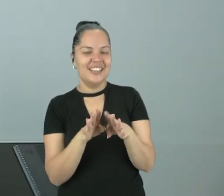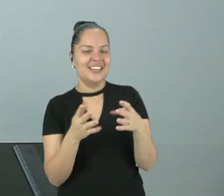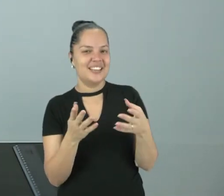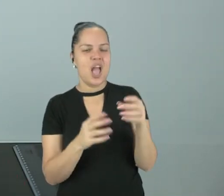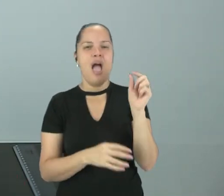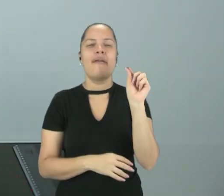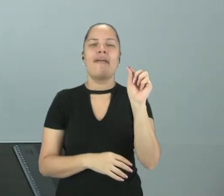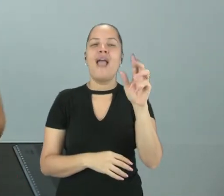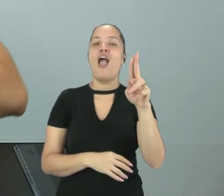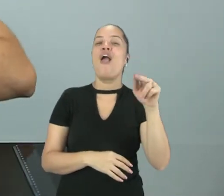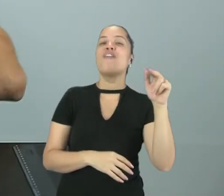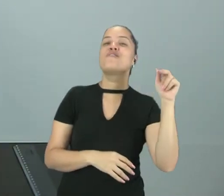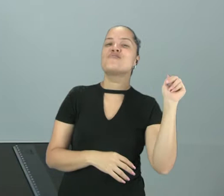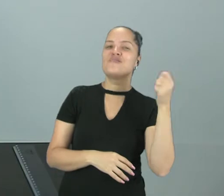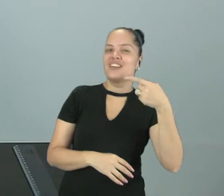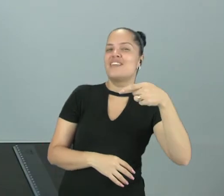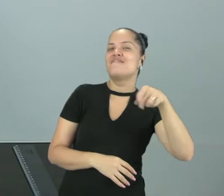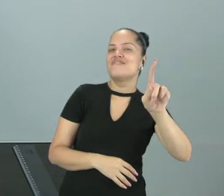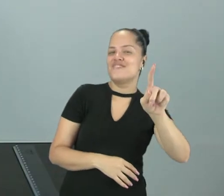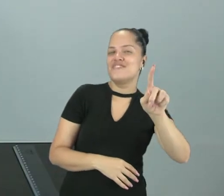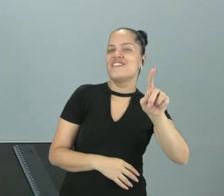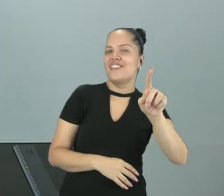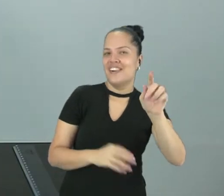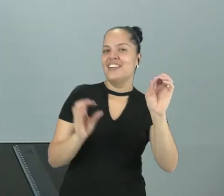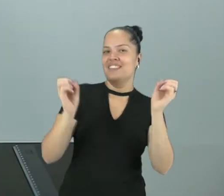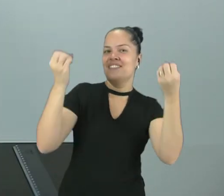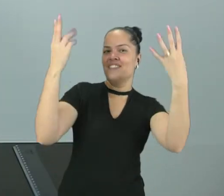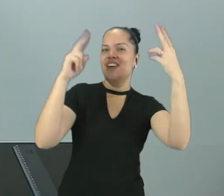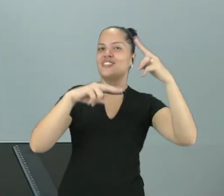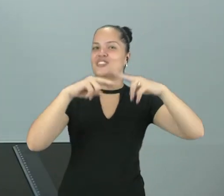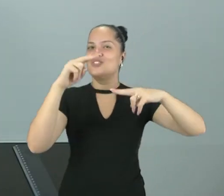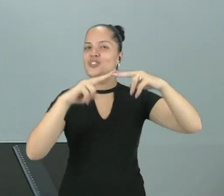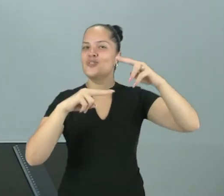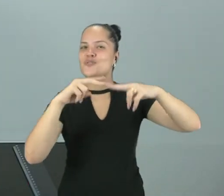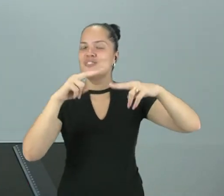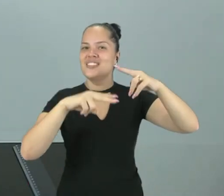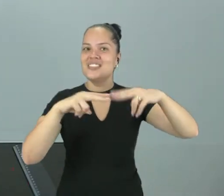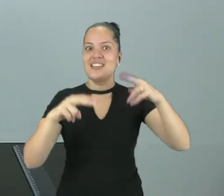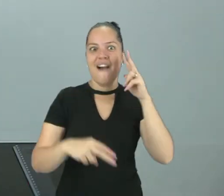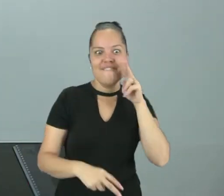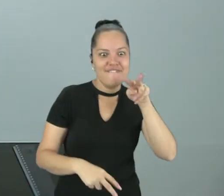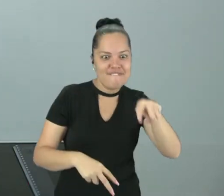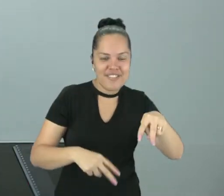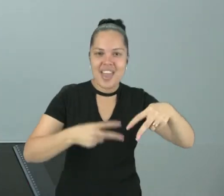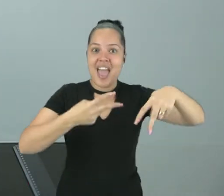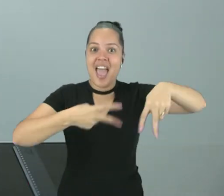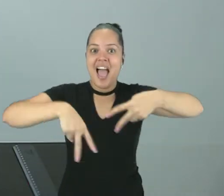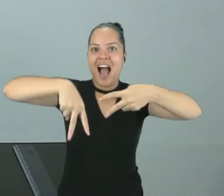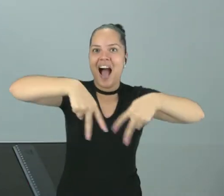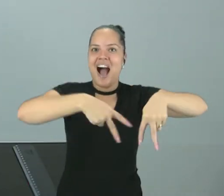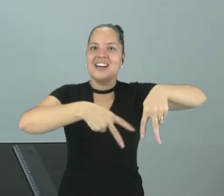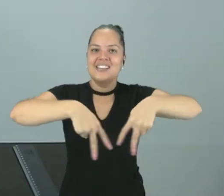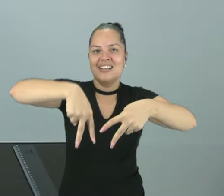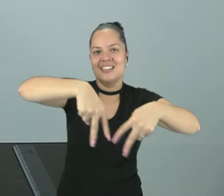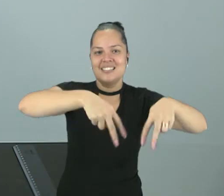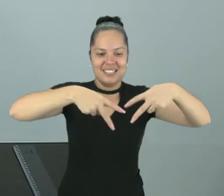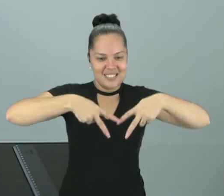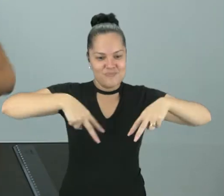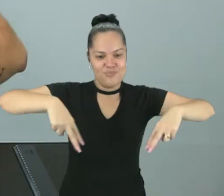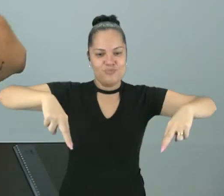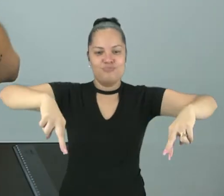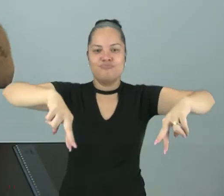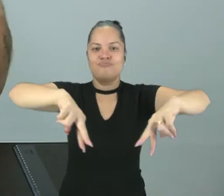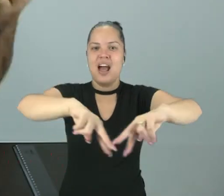nunca foi né quem aí nunca que exemplo a festa junina tá assistir A Quadrilha né aquela quadrilha preferida virou até